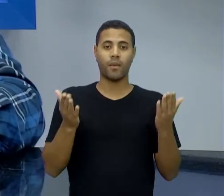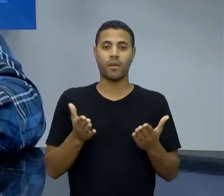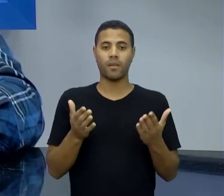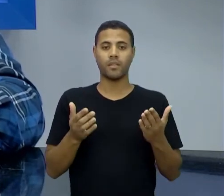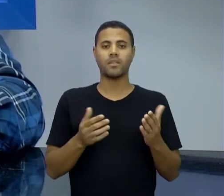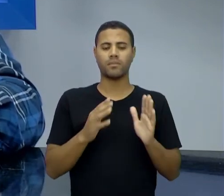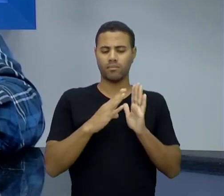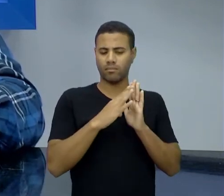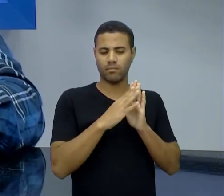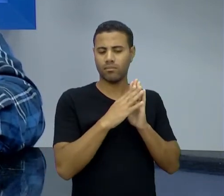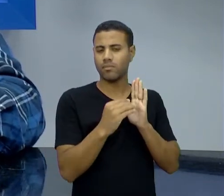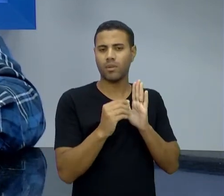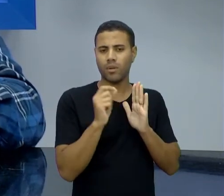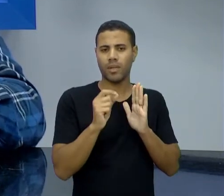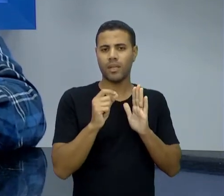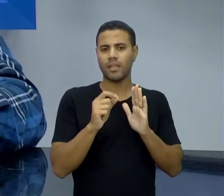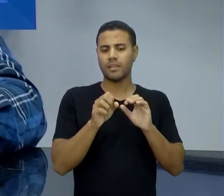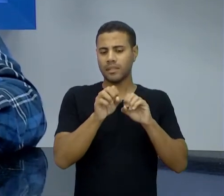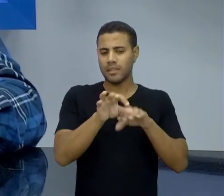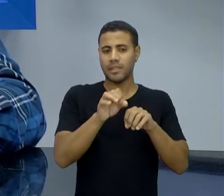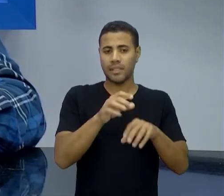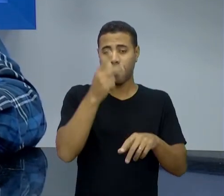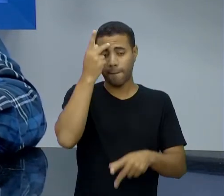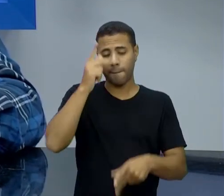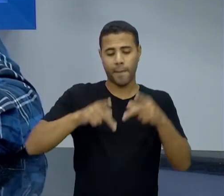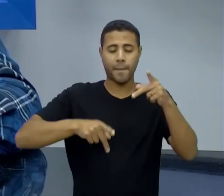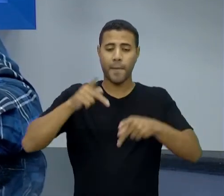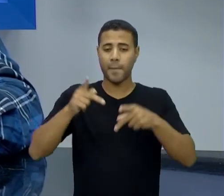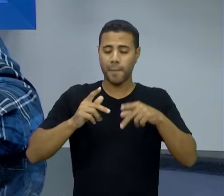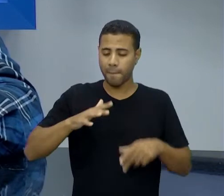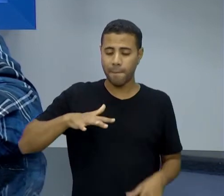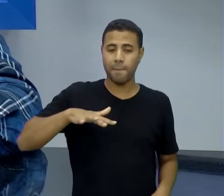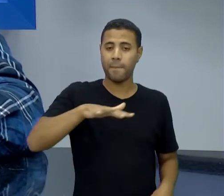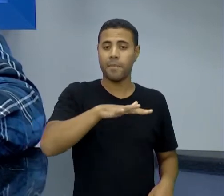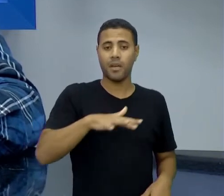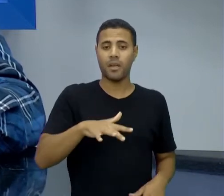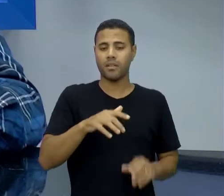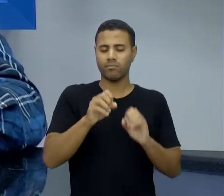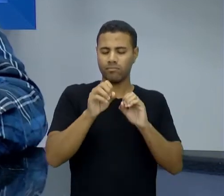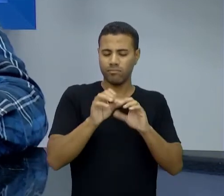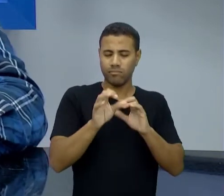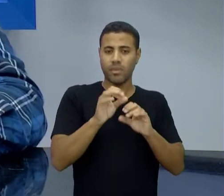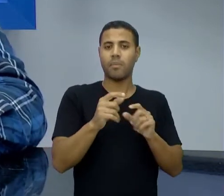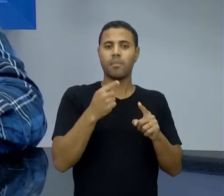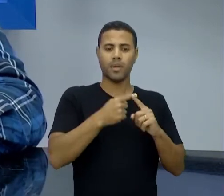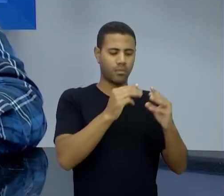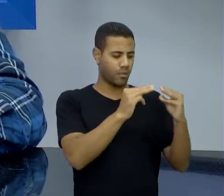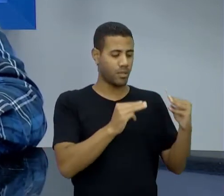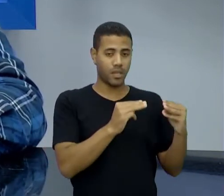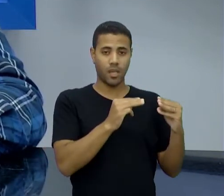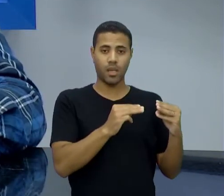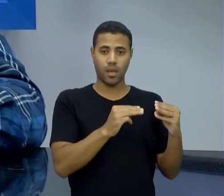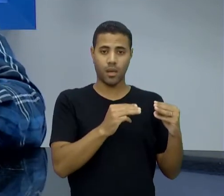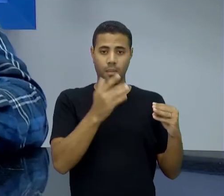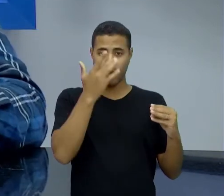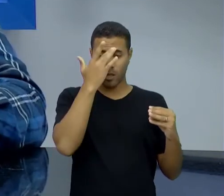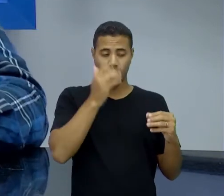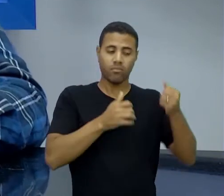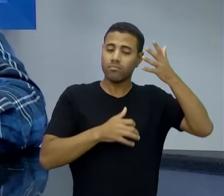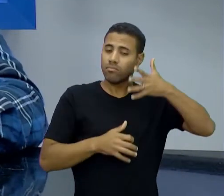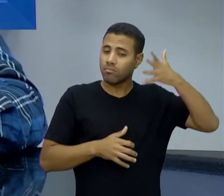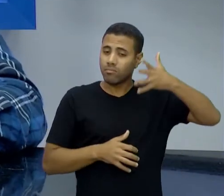papel principalmente de educar a população, tá? Então eles têm, né, esse